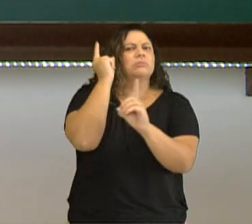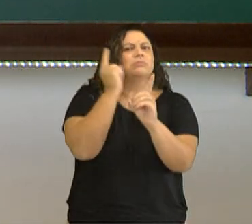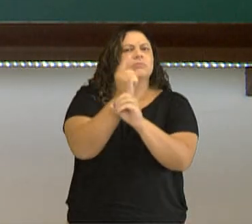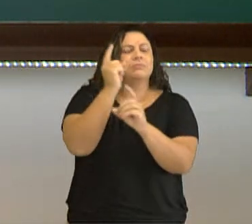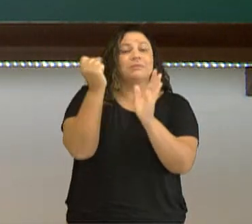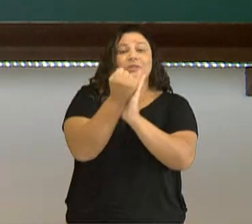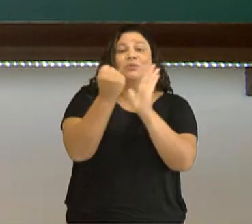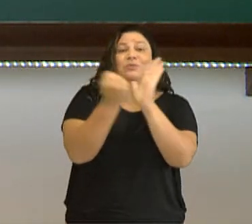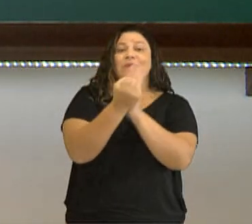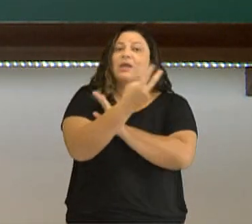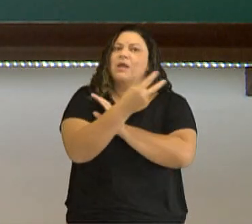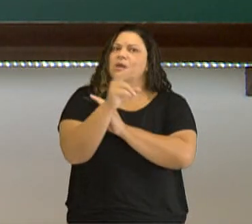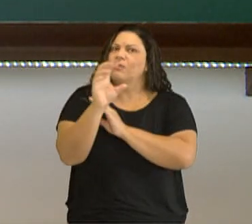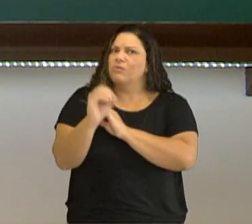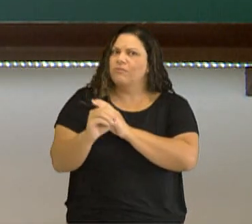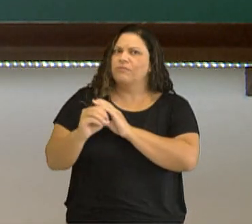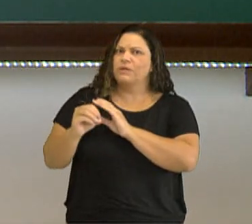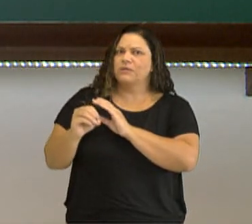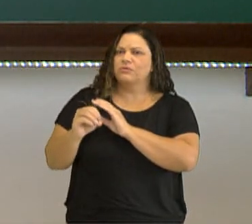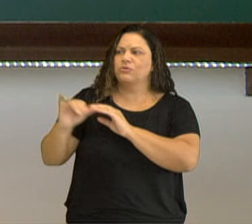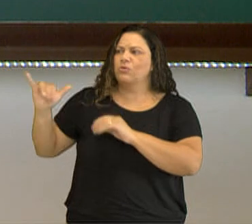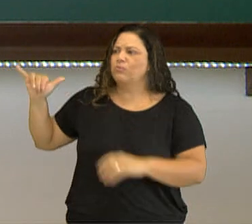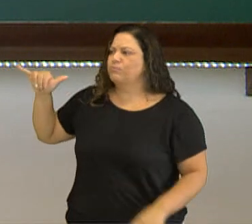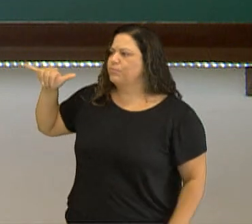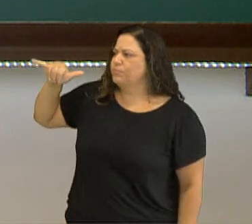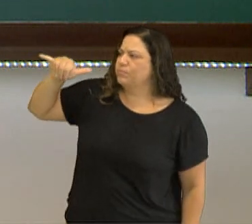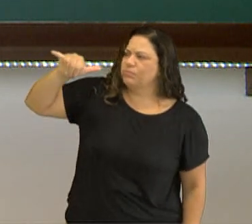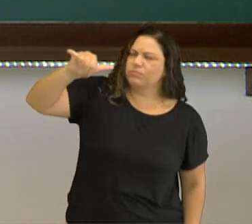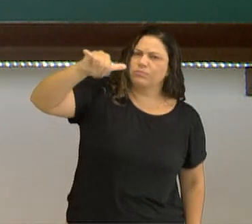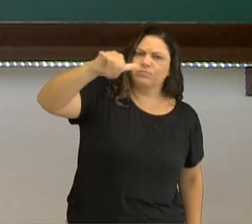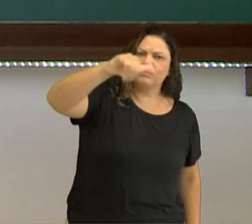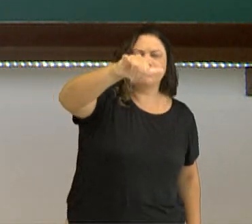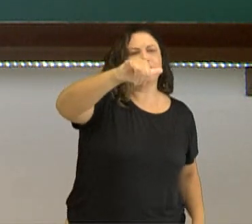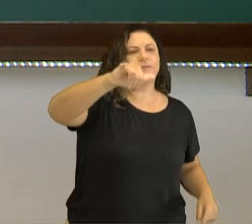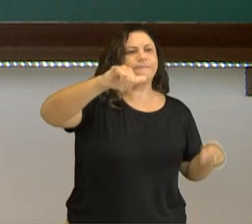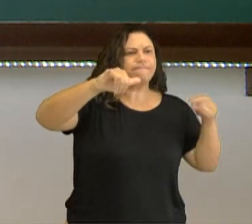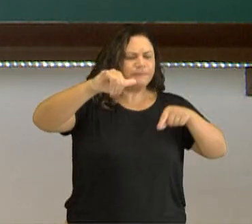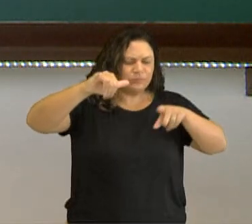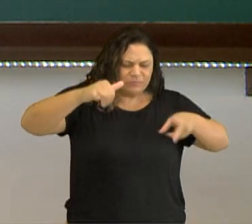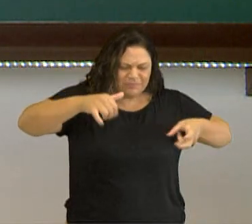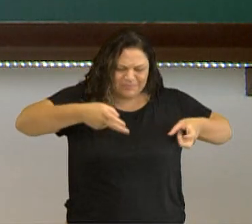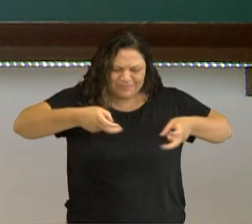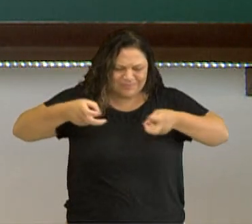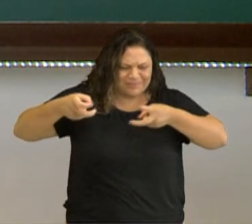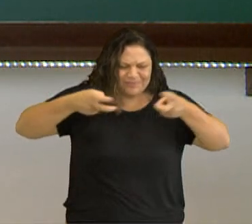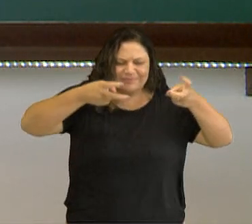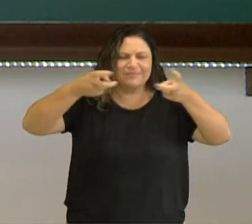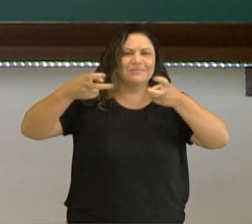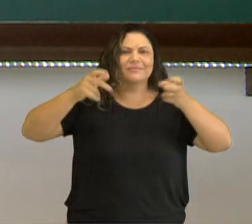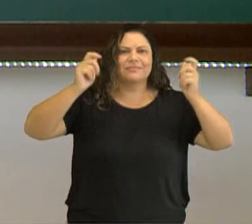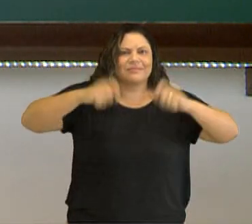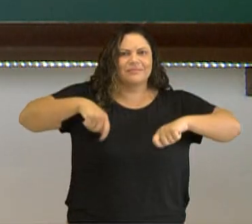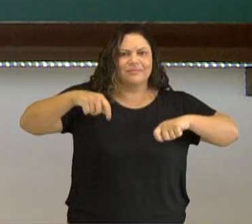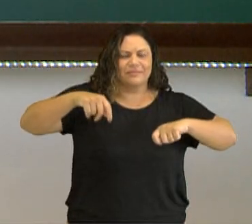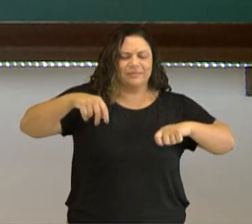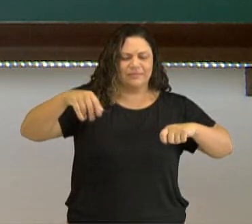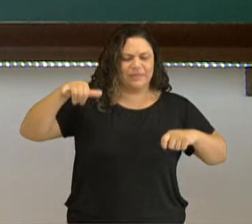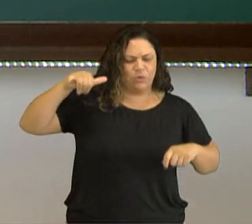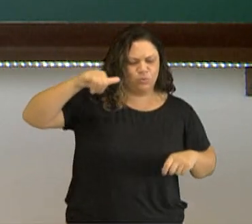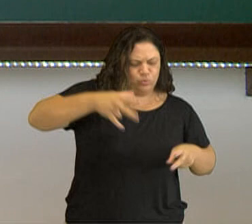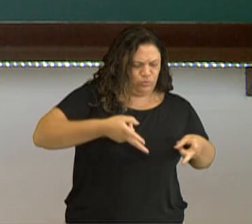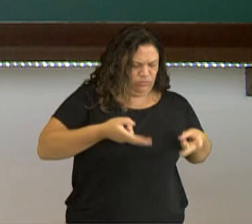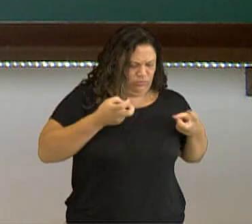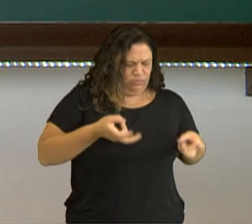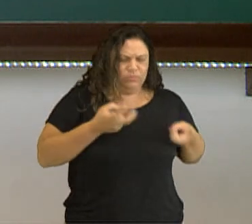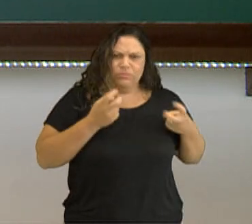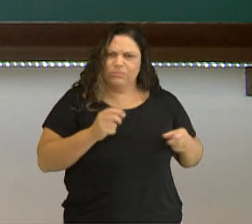século XX, em um sobrevoo, né? Um avião que passava ali, uma expedição, e eles visualizaram a cidade de Machu Picchu, para que a gente